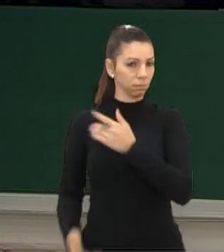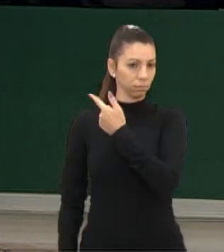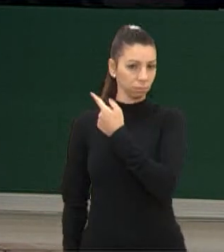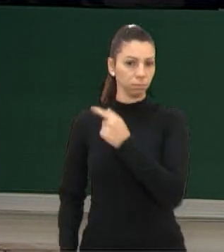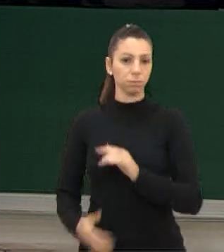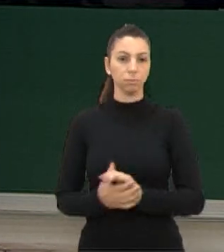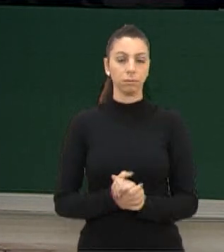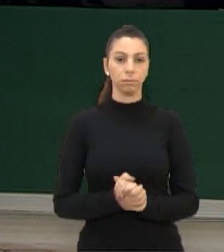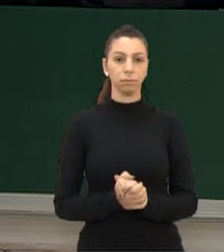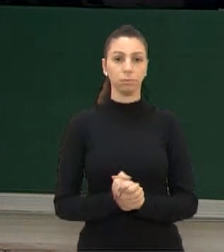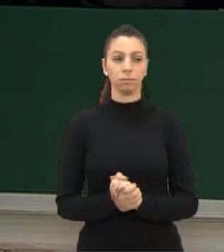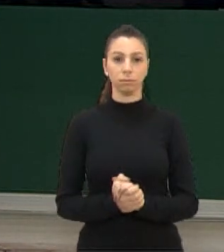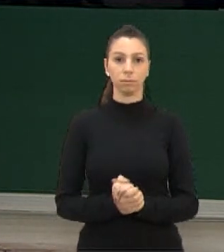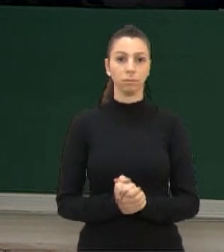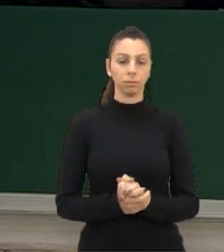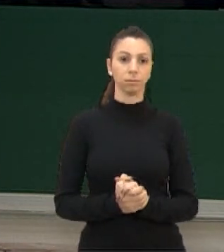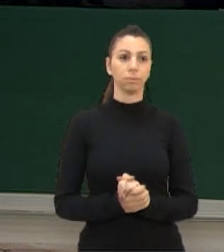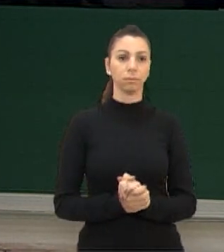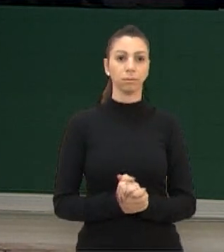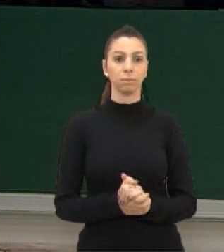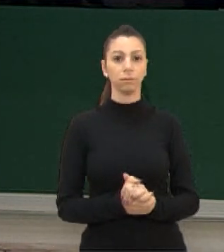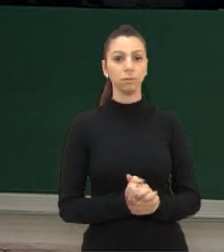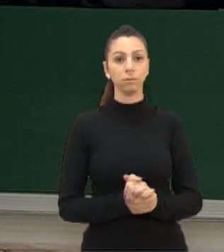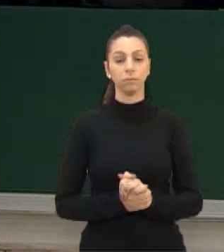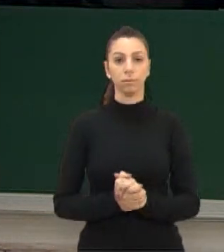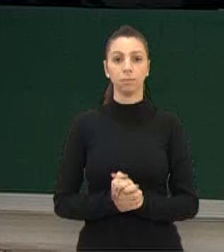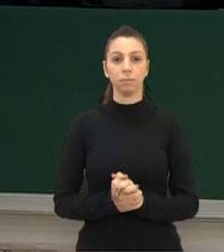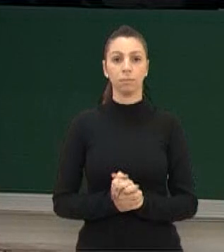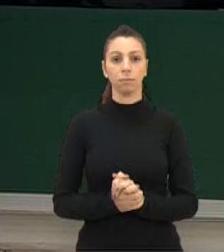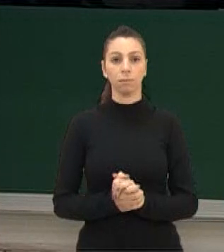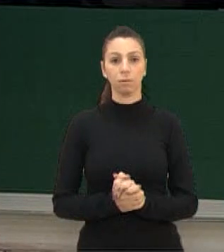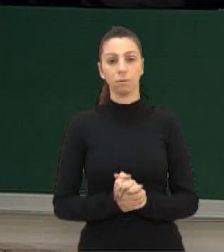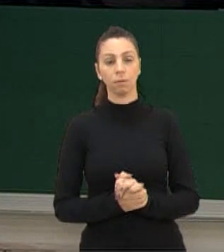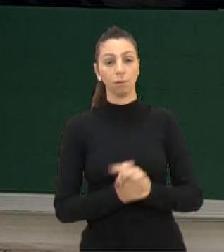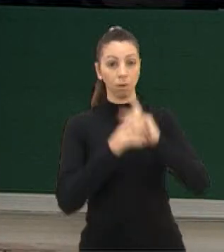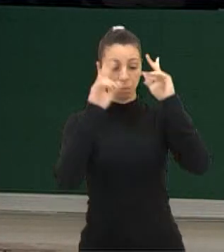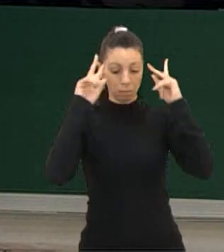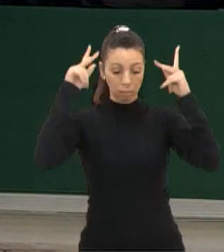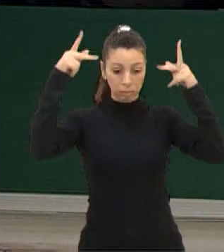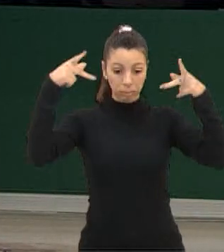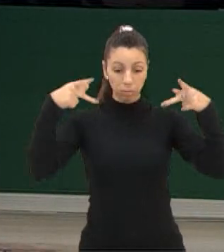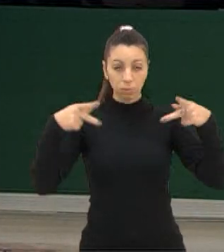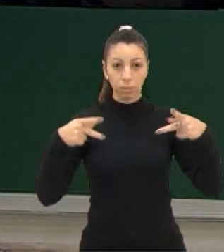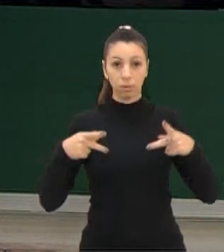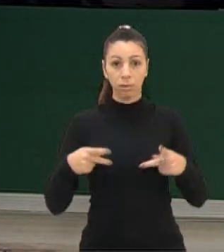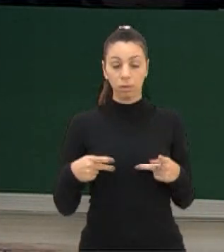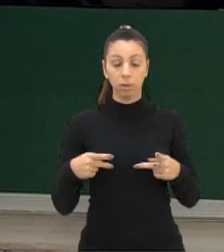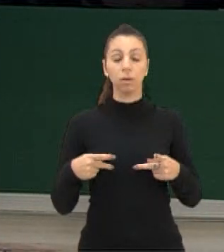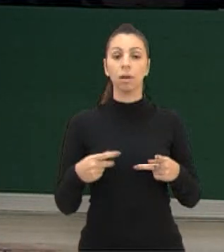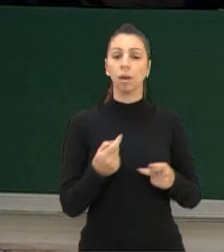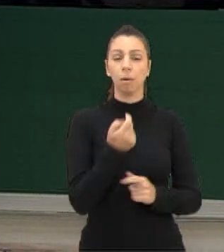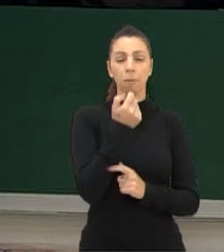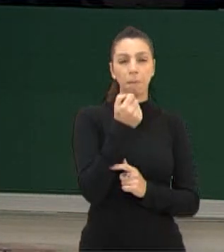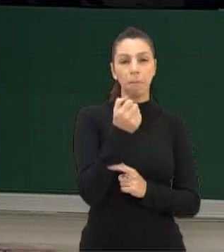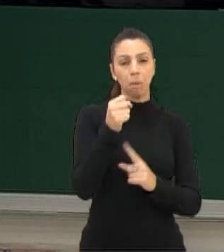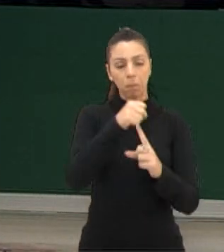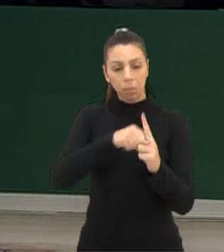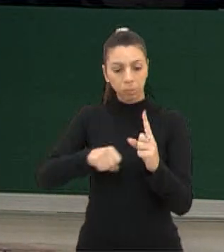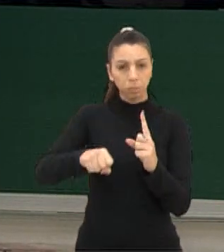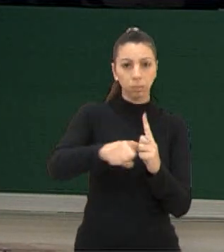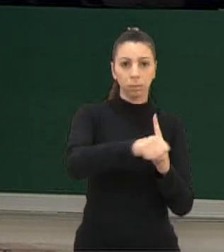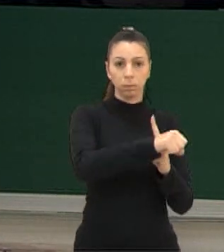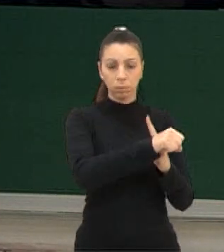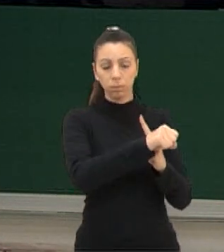Mills falou o seguinte, ele falaria que todo ser humano é um pouco sociólogo. Todo ser humano é